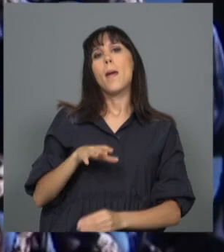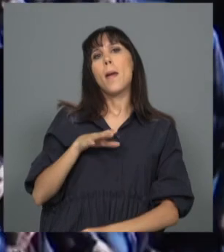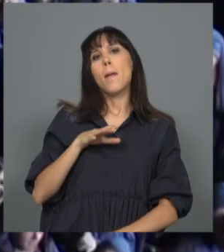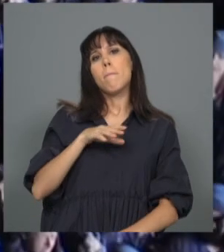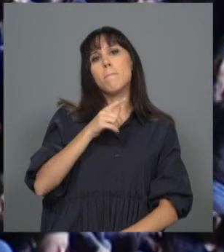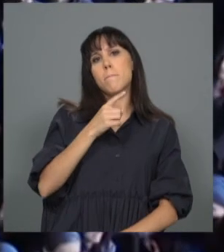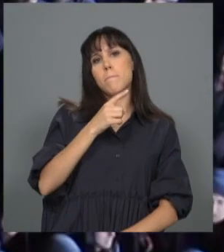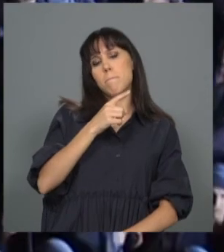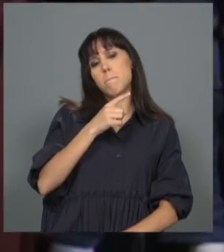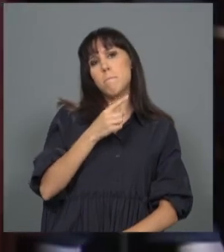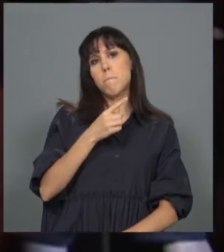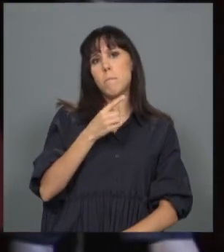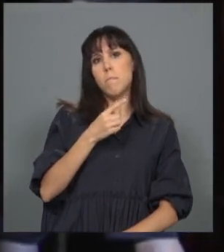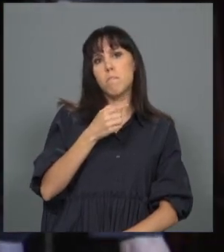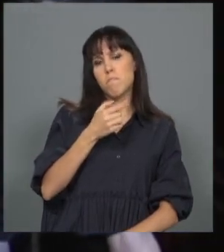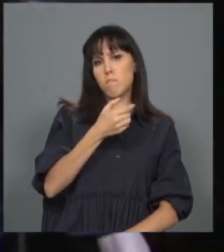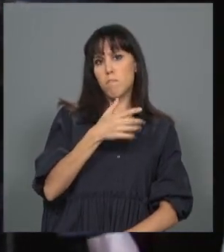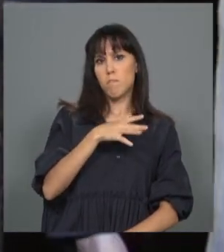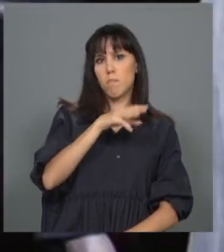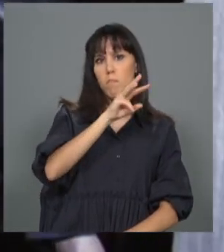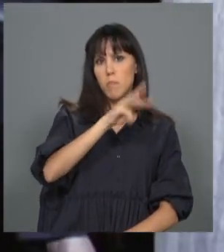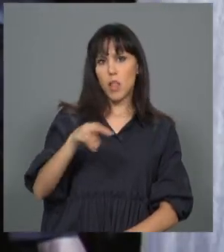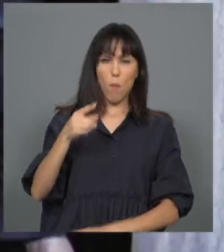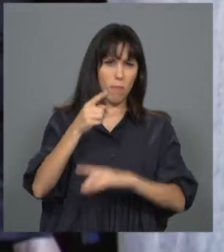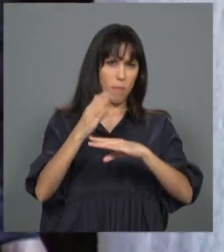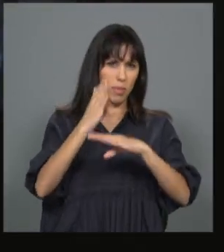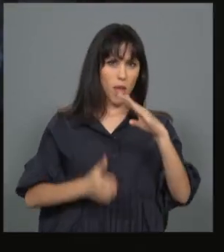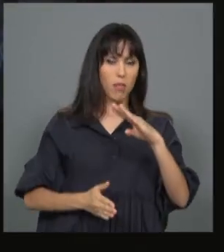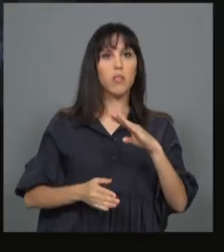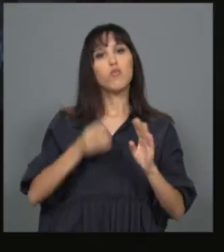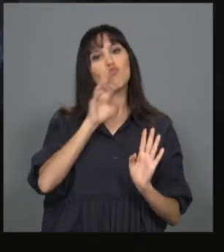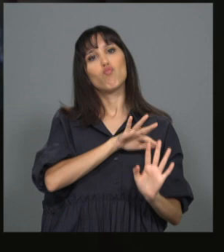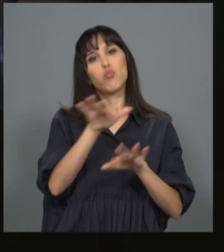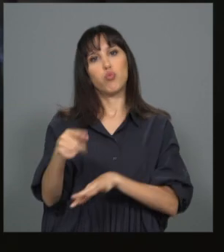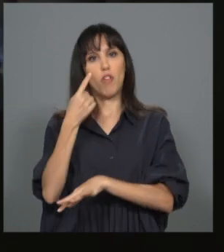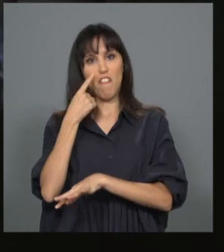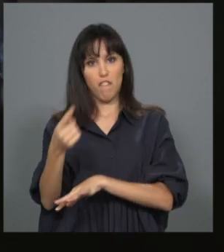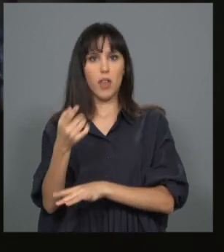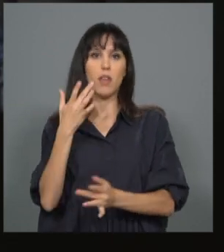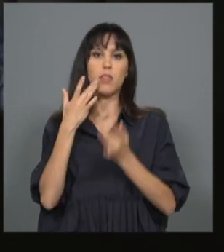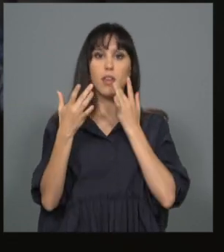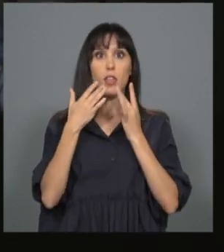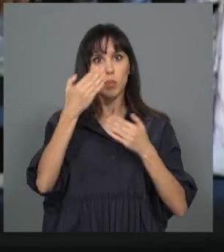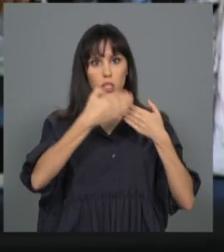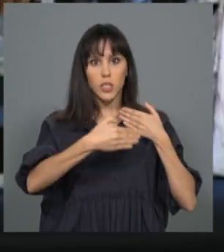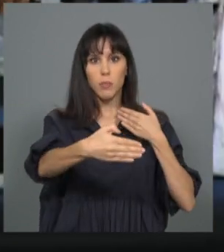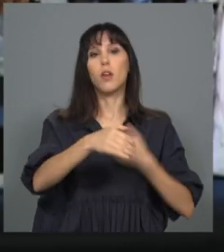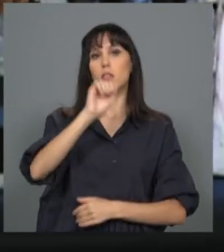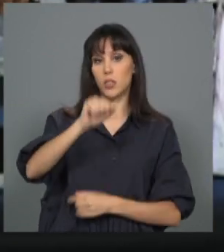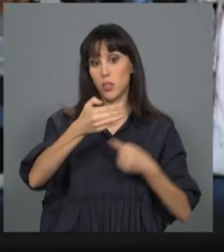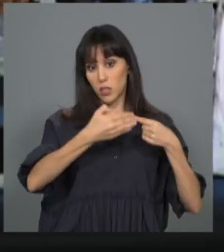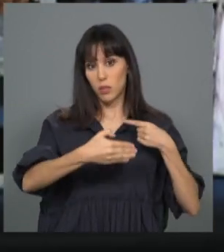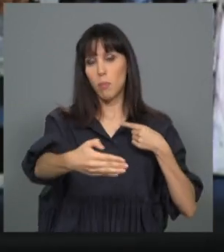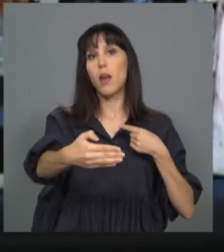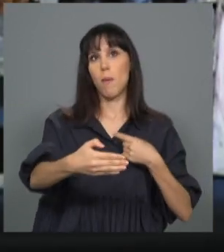pessoas vão ver esta representação da Paixão de Jesus. Que acontece ao longo da semana? Acontece ao longo da semana, 5